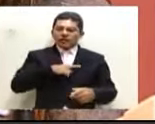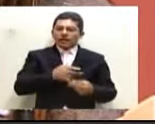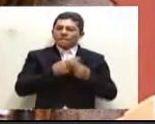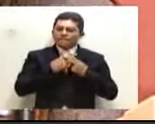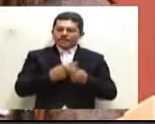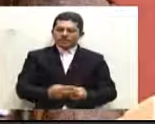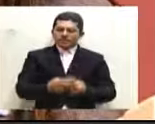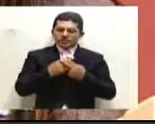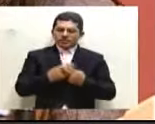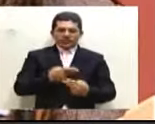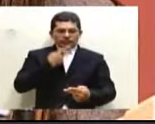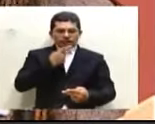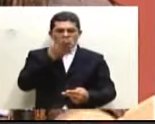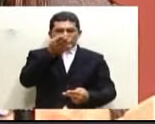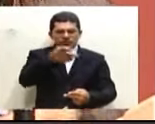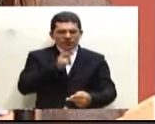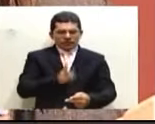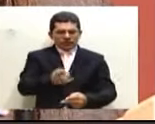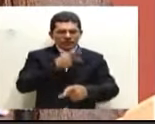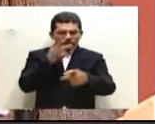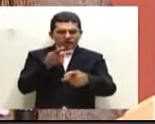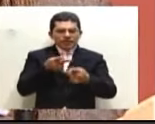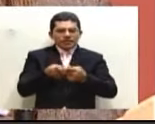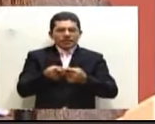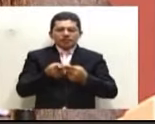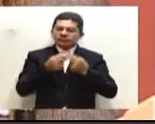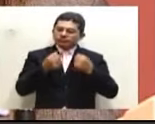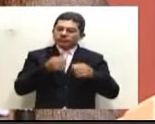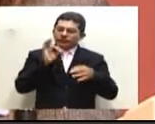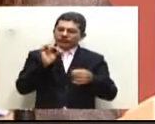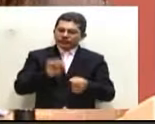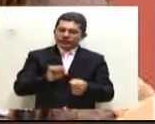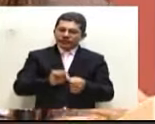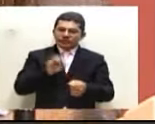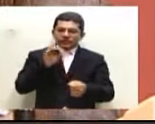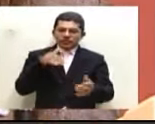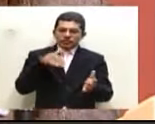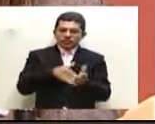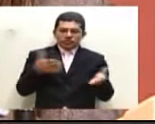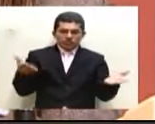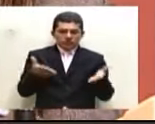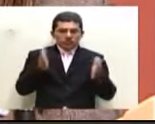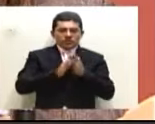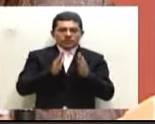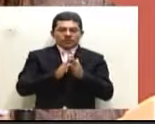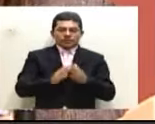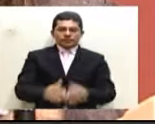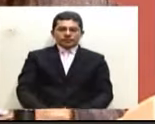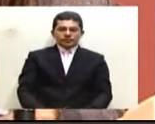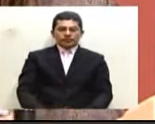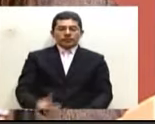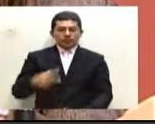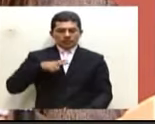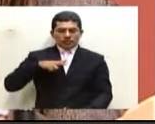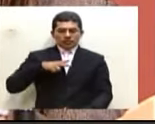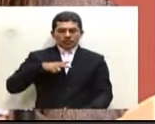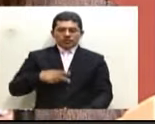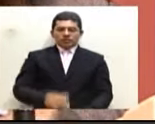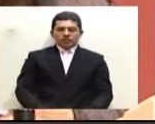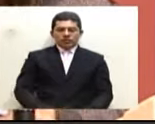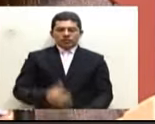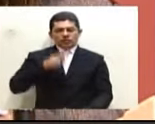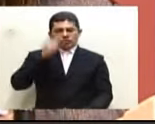tolerância tão falada por Vossa Excelência nesse último pronunciamento que Vossa Excelência faz nessa casa. Eu, particularmente, tenho